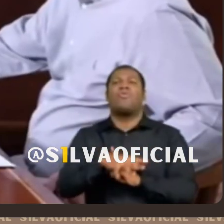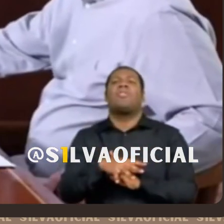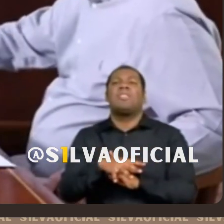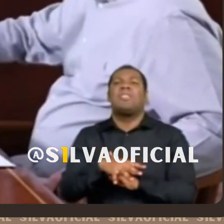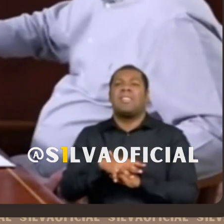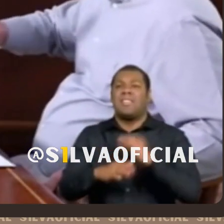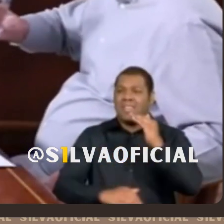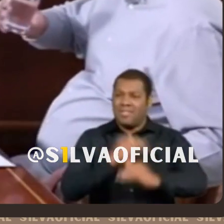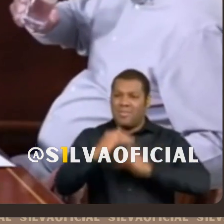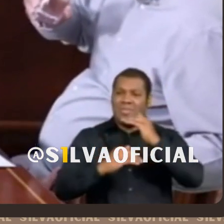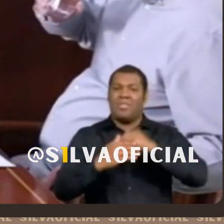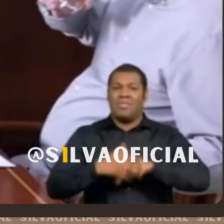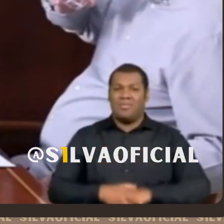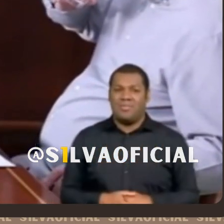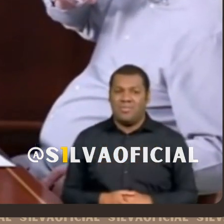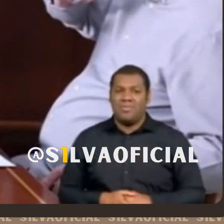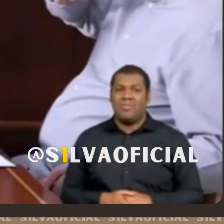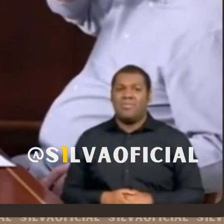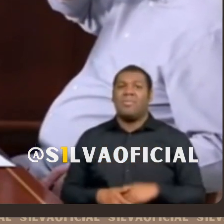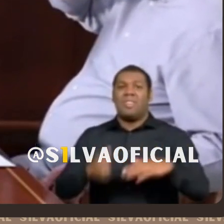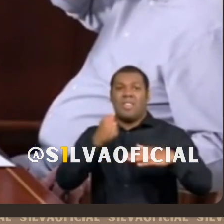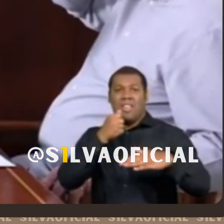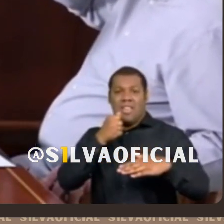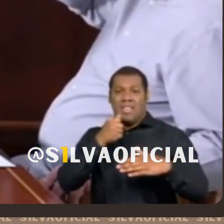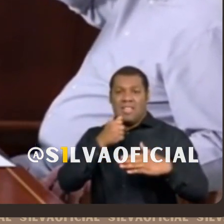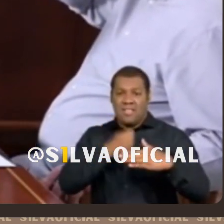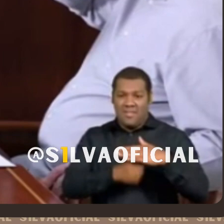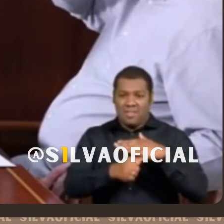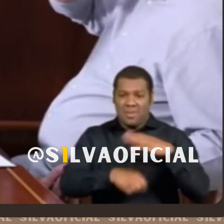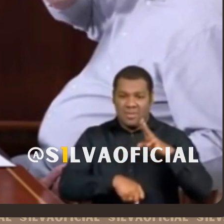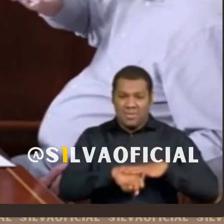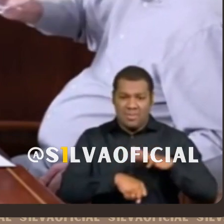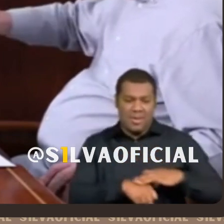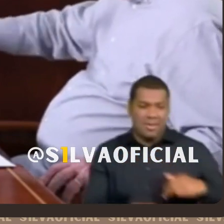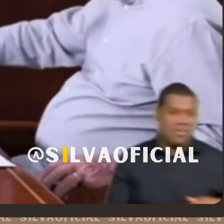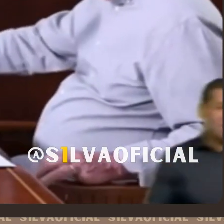em matemática, né, investimento em ciência, em estudo, é muito importante.